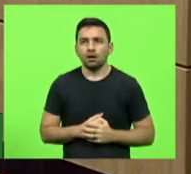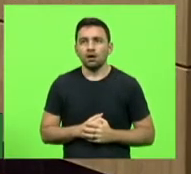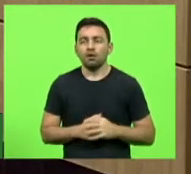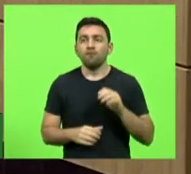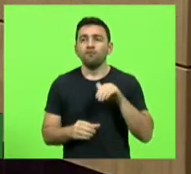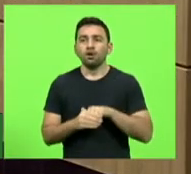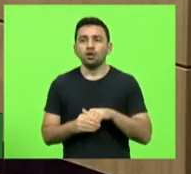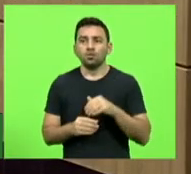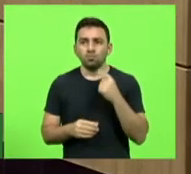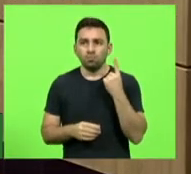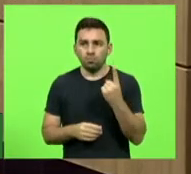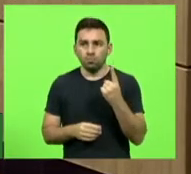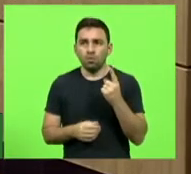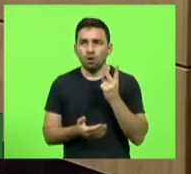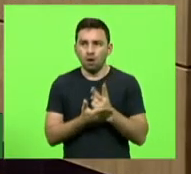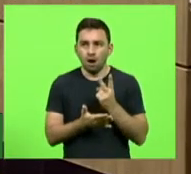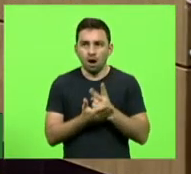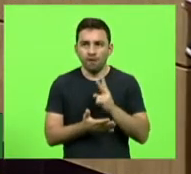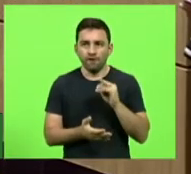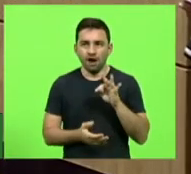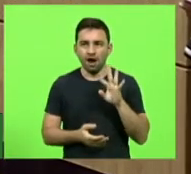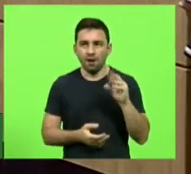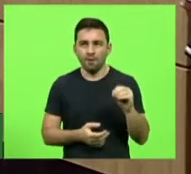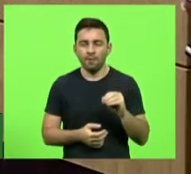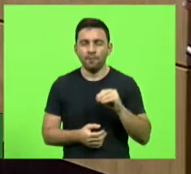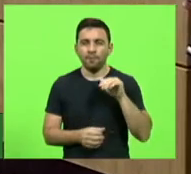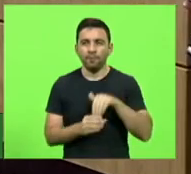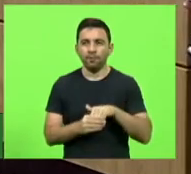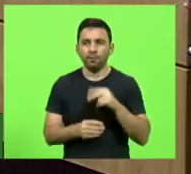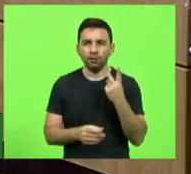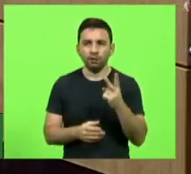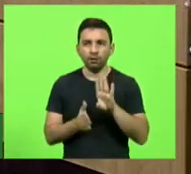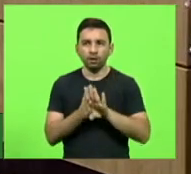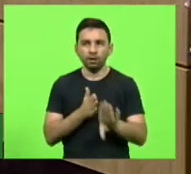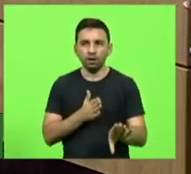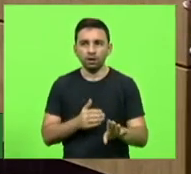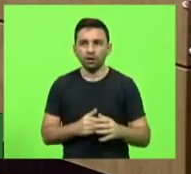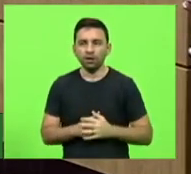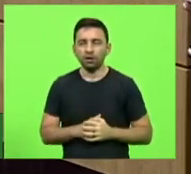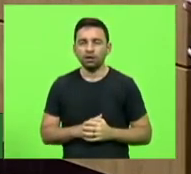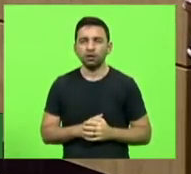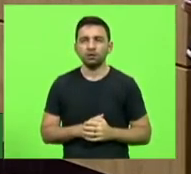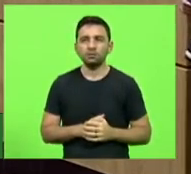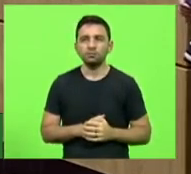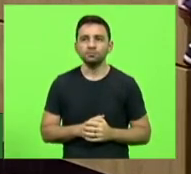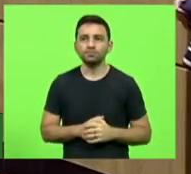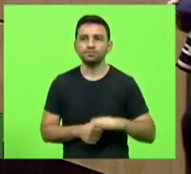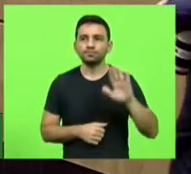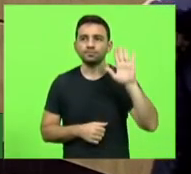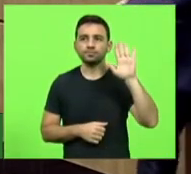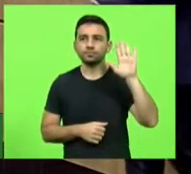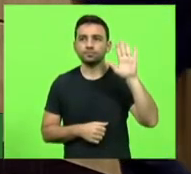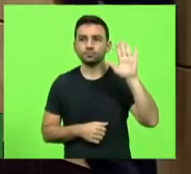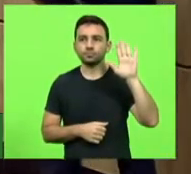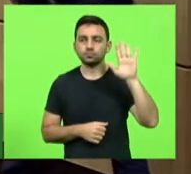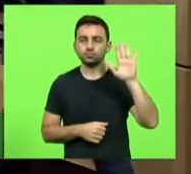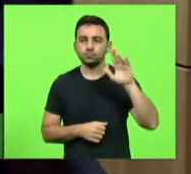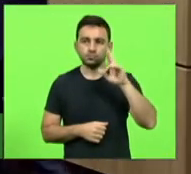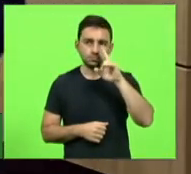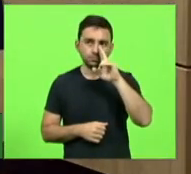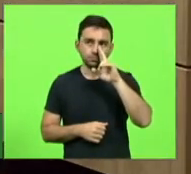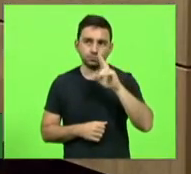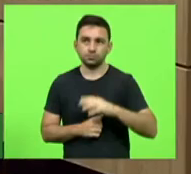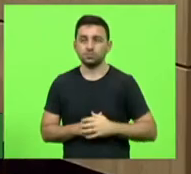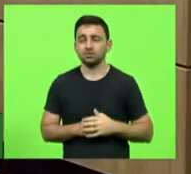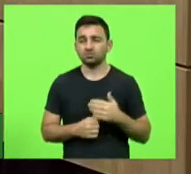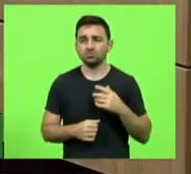ordem. Quem vota um, mantém o veto. Quem vota dois, derruba o veto. Questão de ordem, deputado Nazareno. Eu só queria comunicar